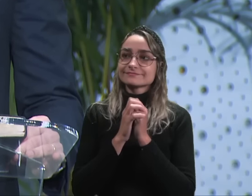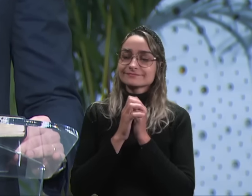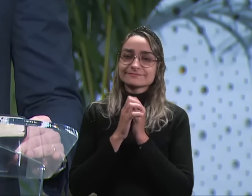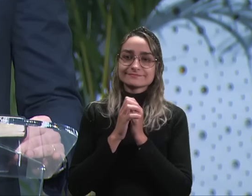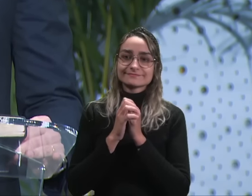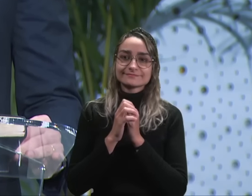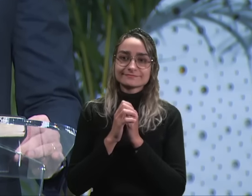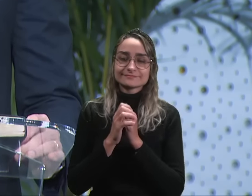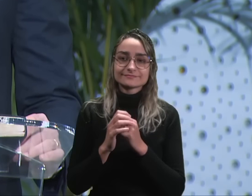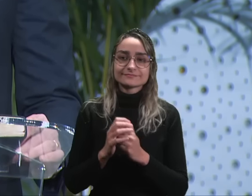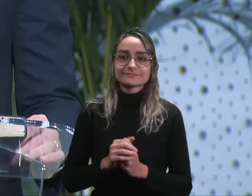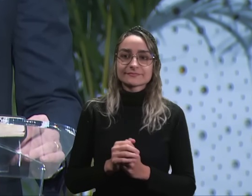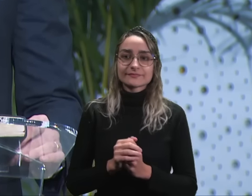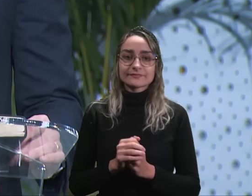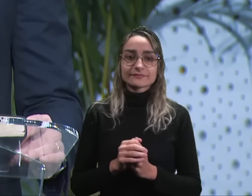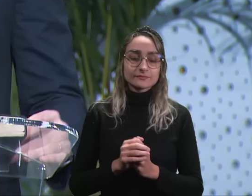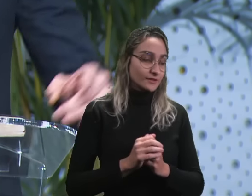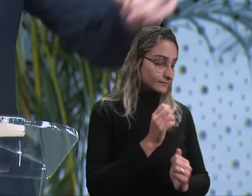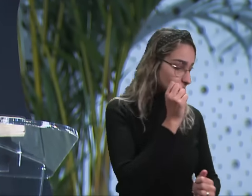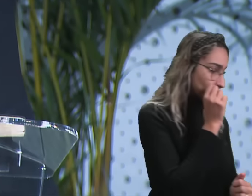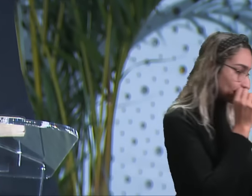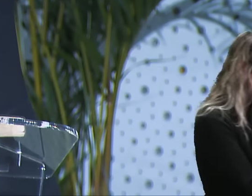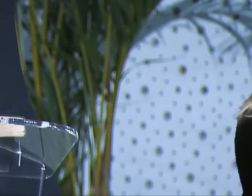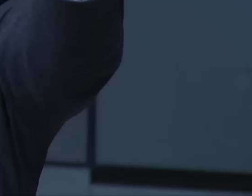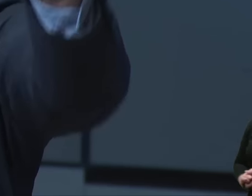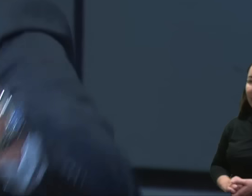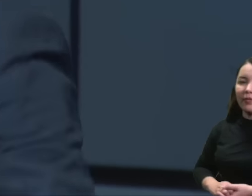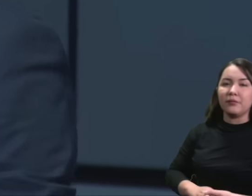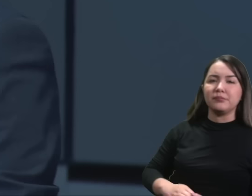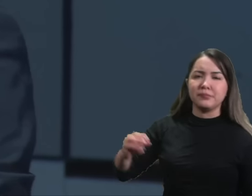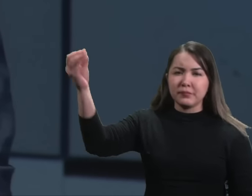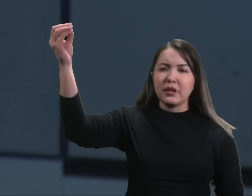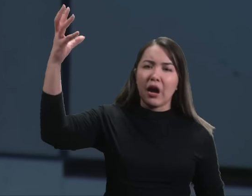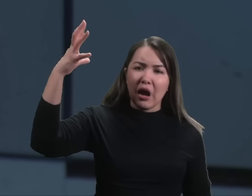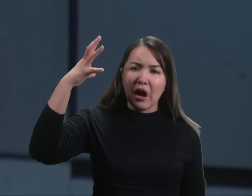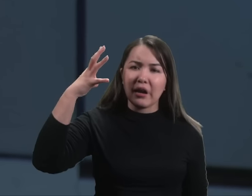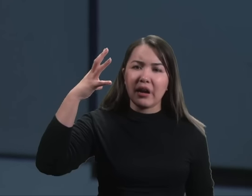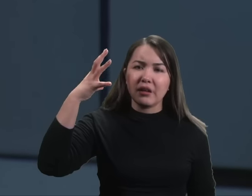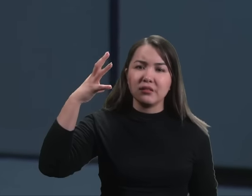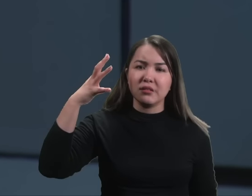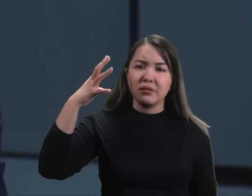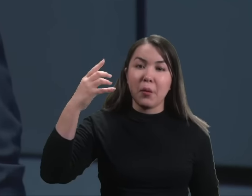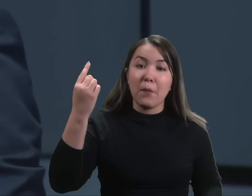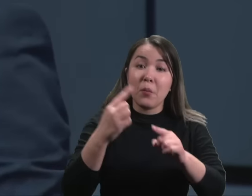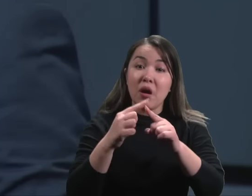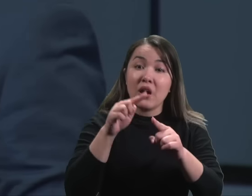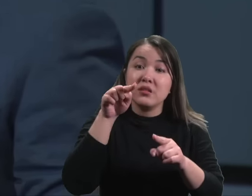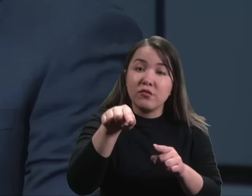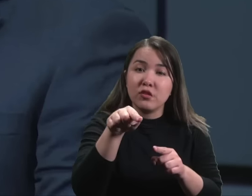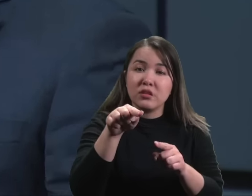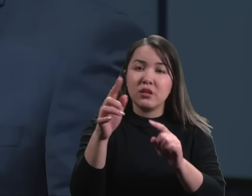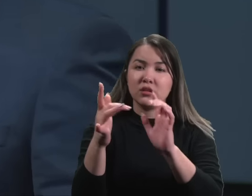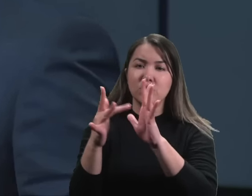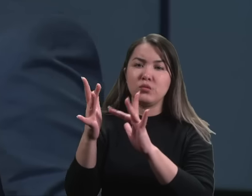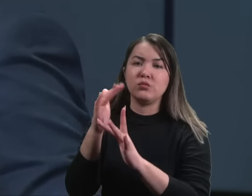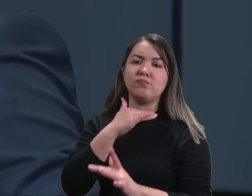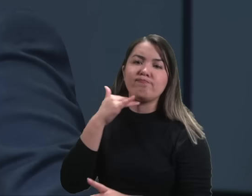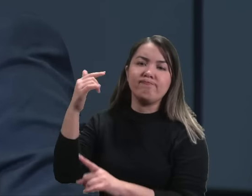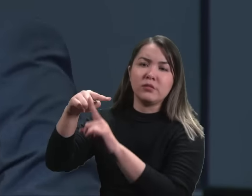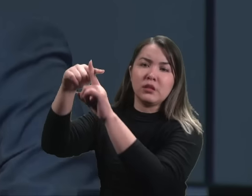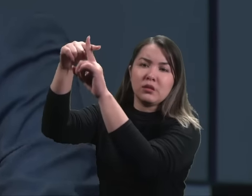amém a graça foi por você que Jesus se entregou na cruz foi por você que ele